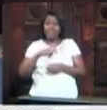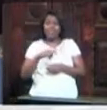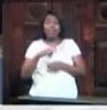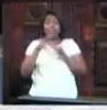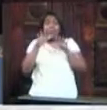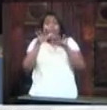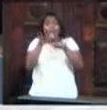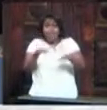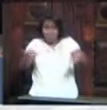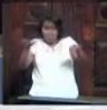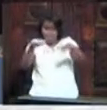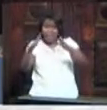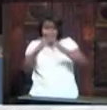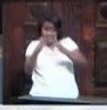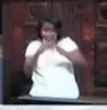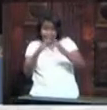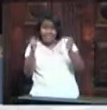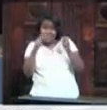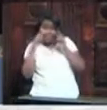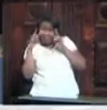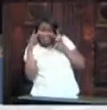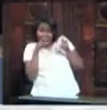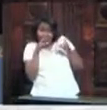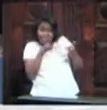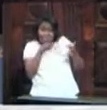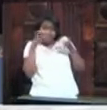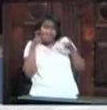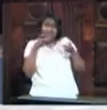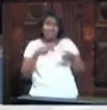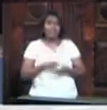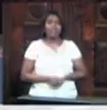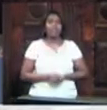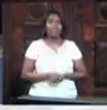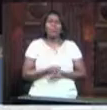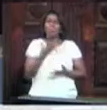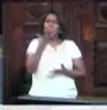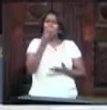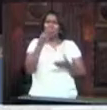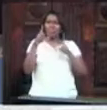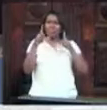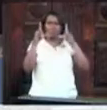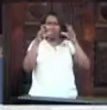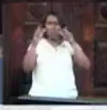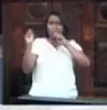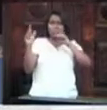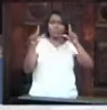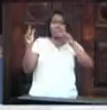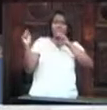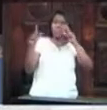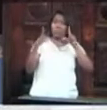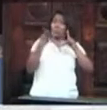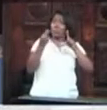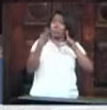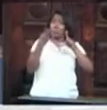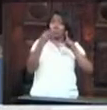telespectadores terem uma visão. Mas são muitas as fotografias.